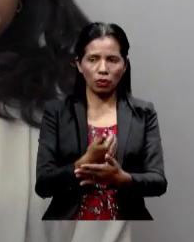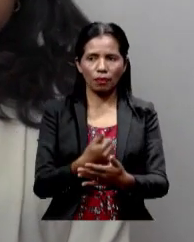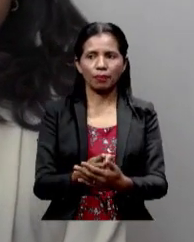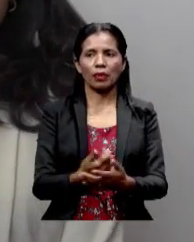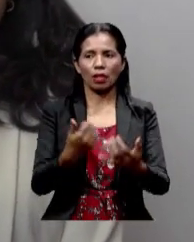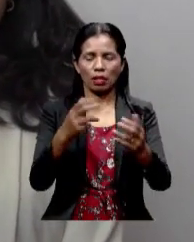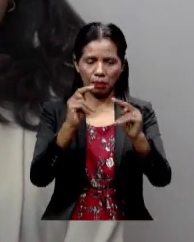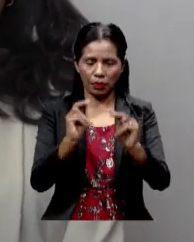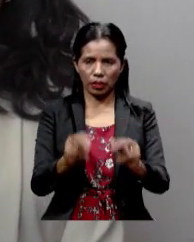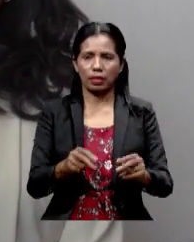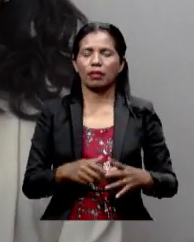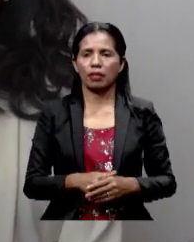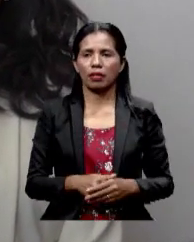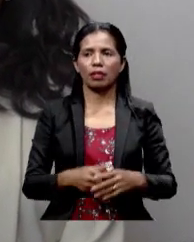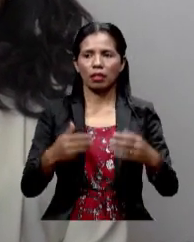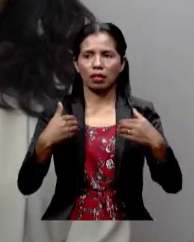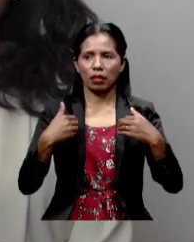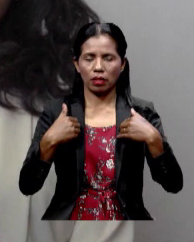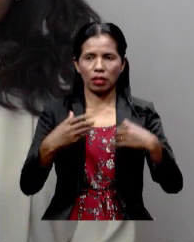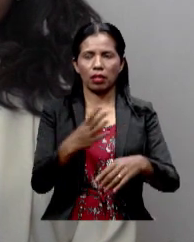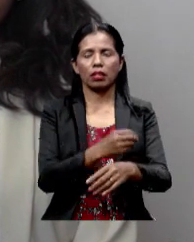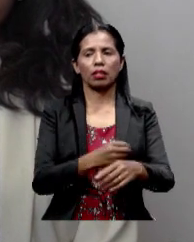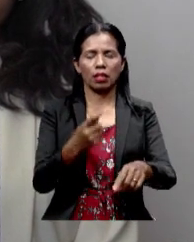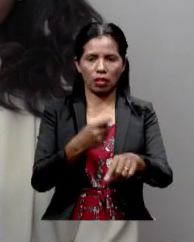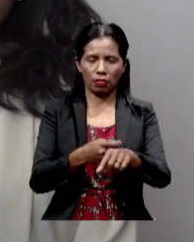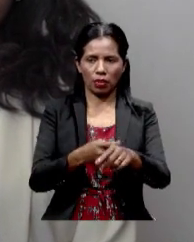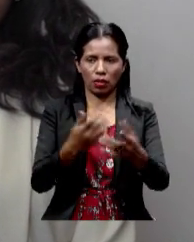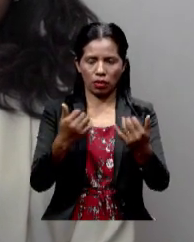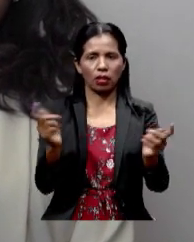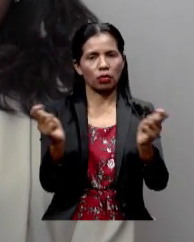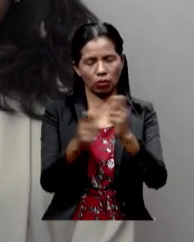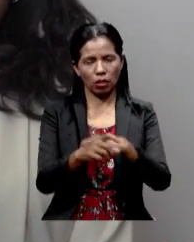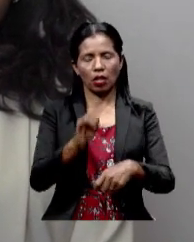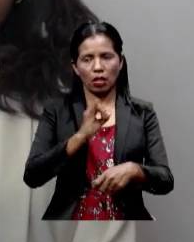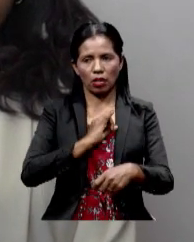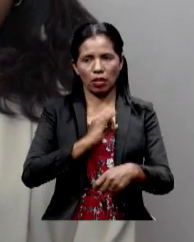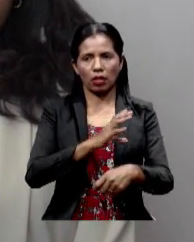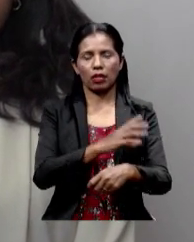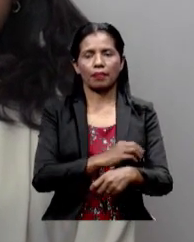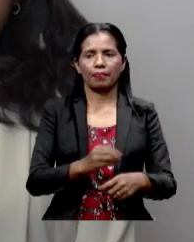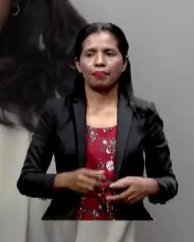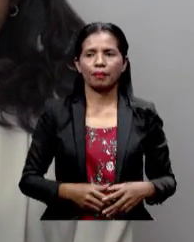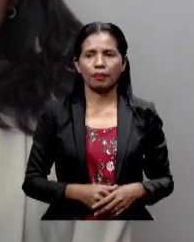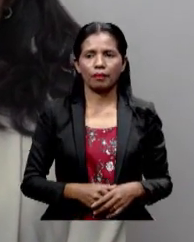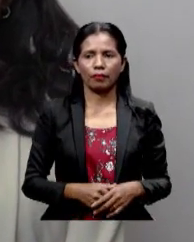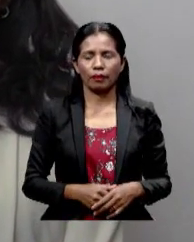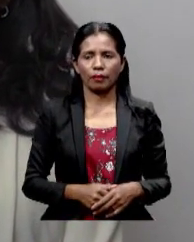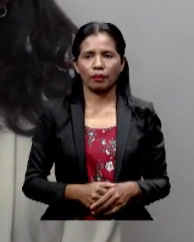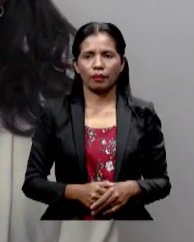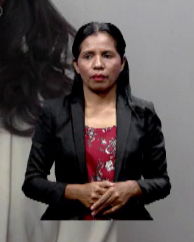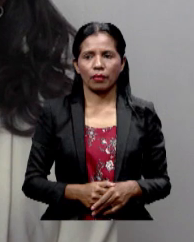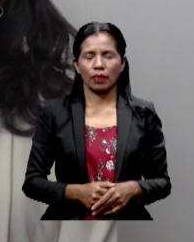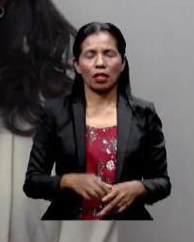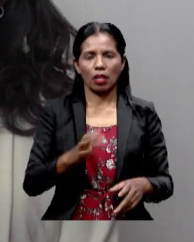Então precisa ir a nia substituição temporário a tubele resto do mandato. Portanto,